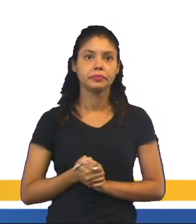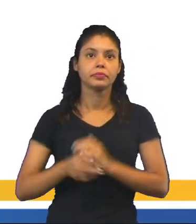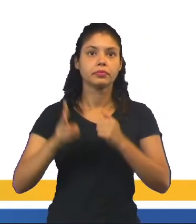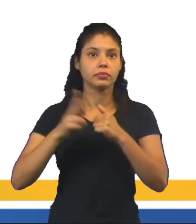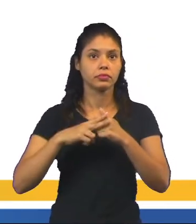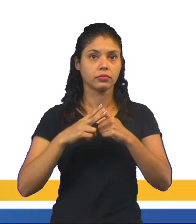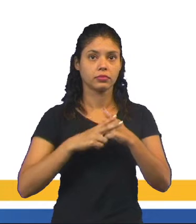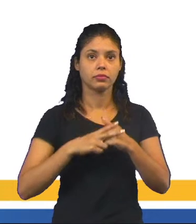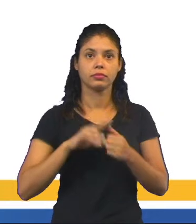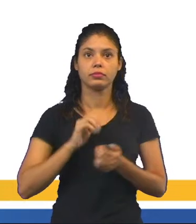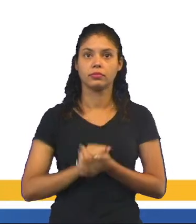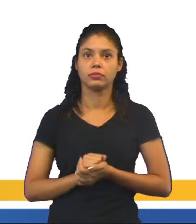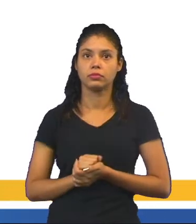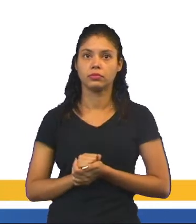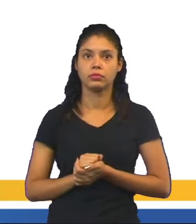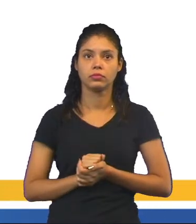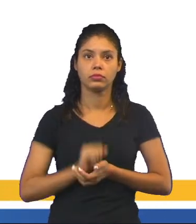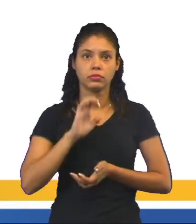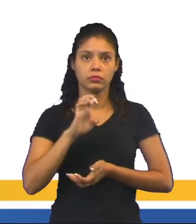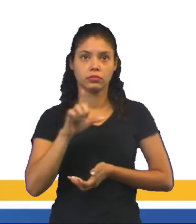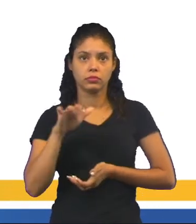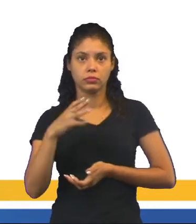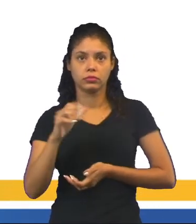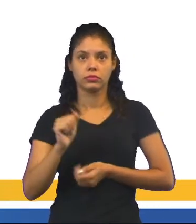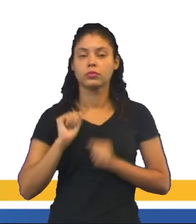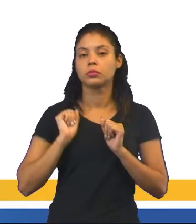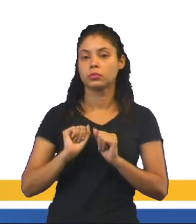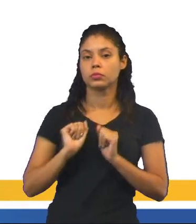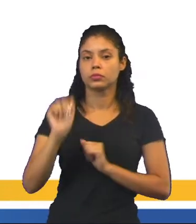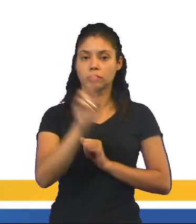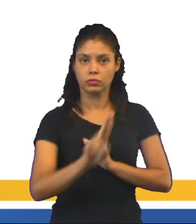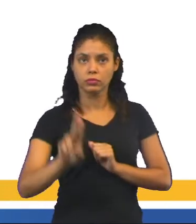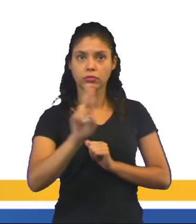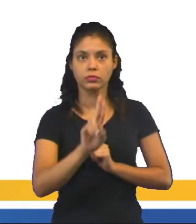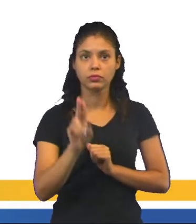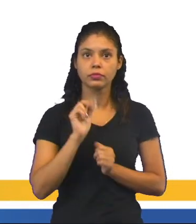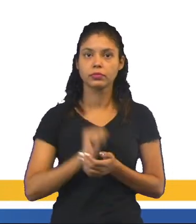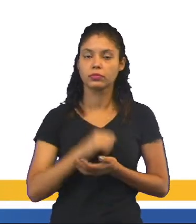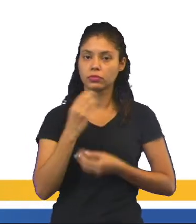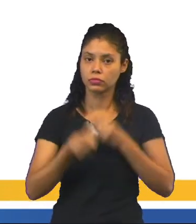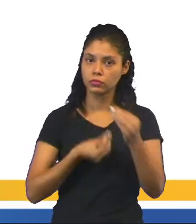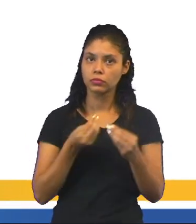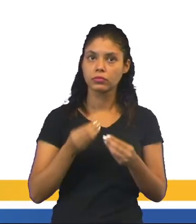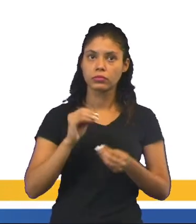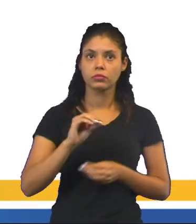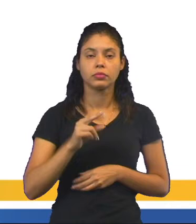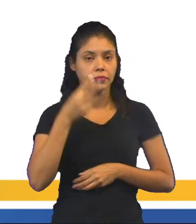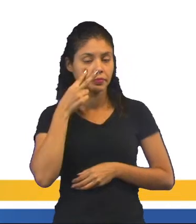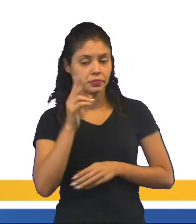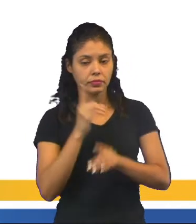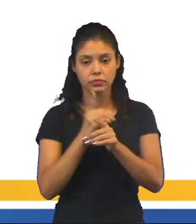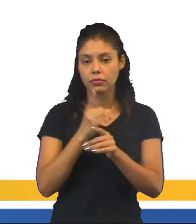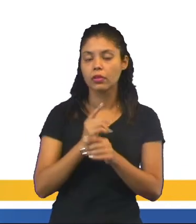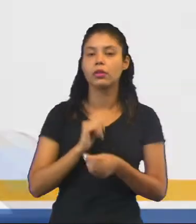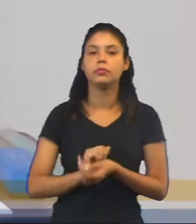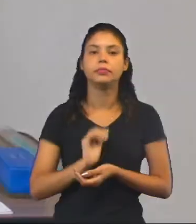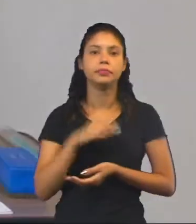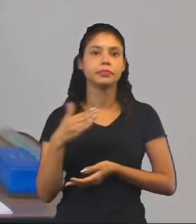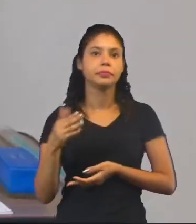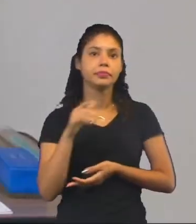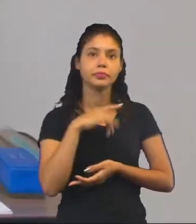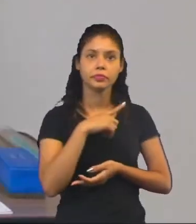Verbos de enunciação ou de elocução, que também são palavras, a gente usa tanto elocução, você vai encontrar,